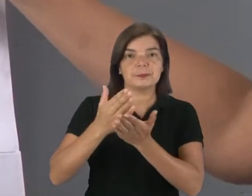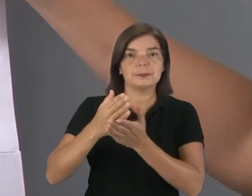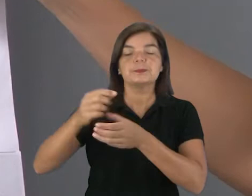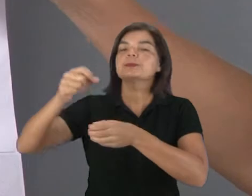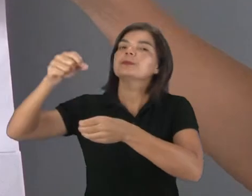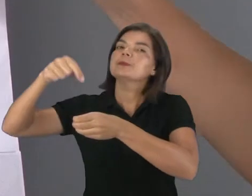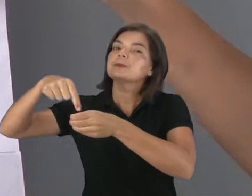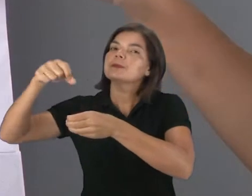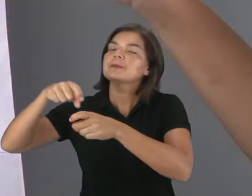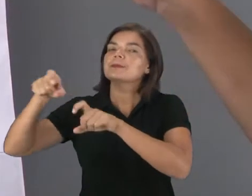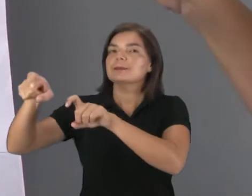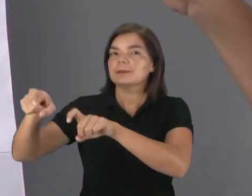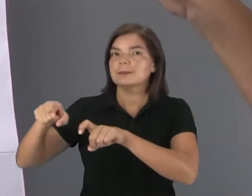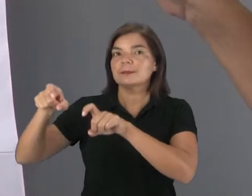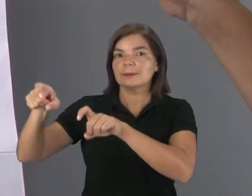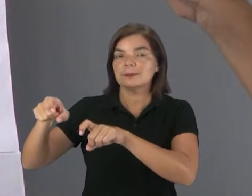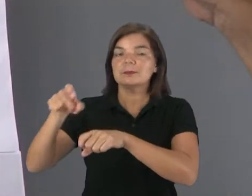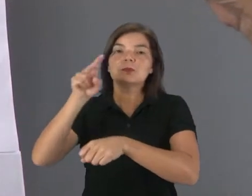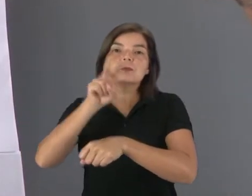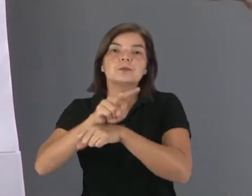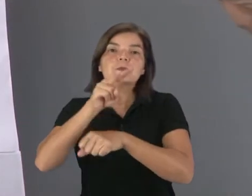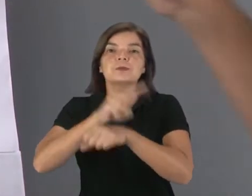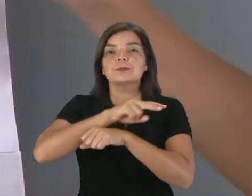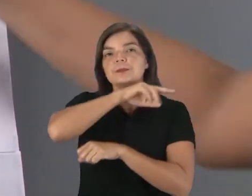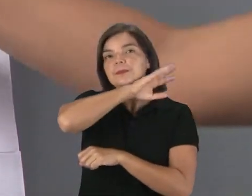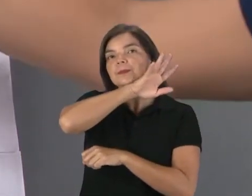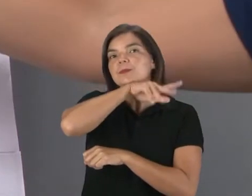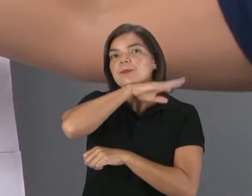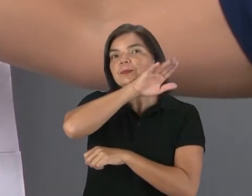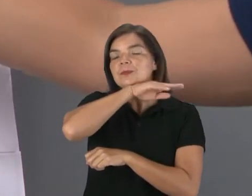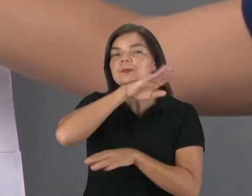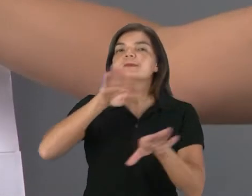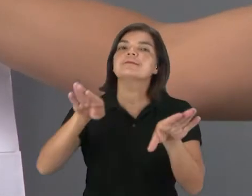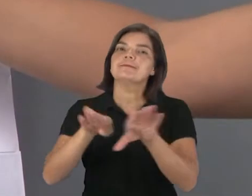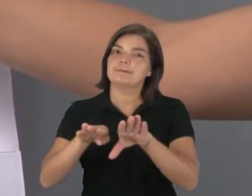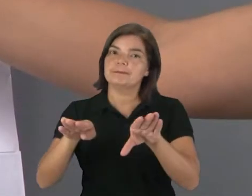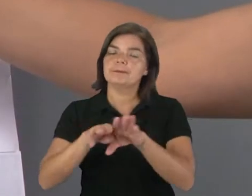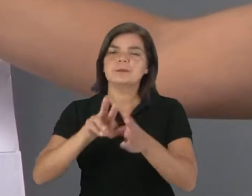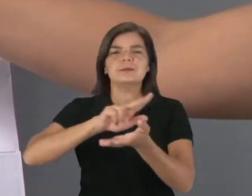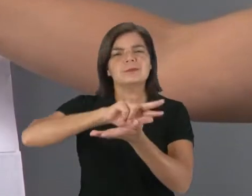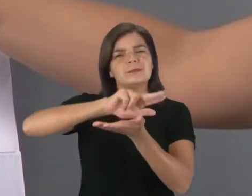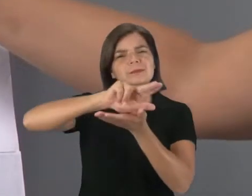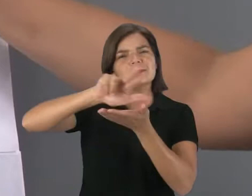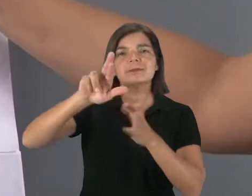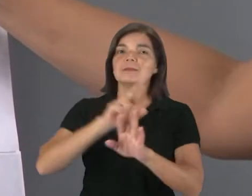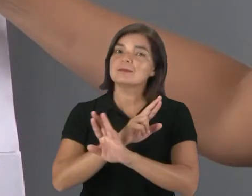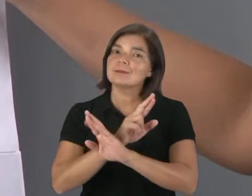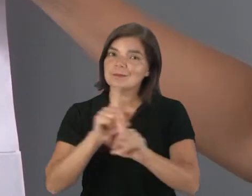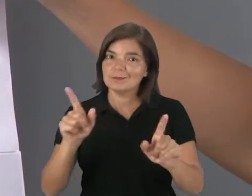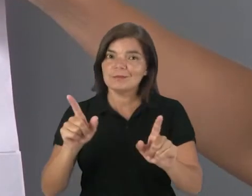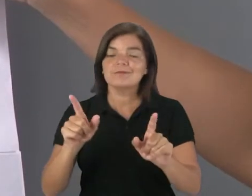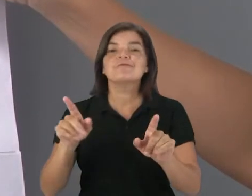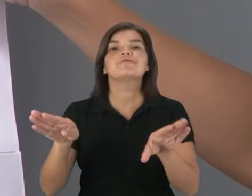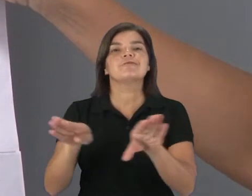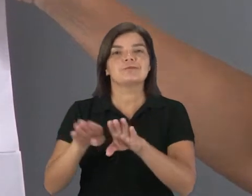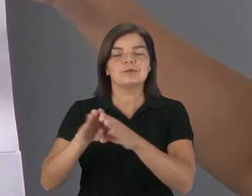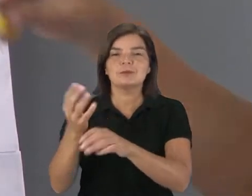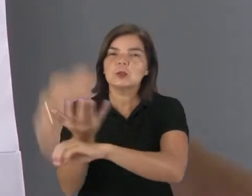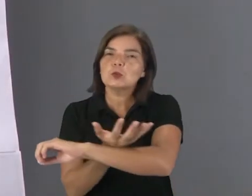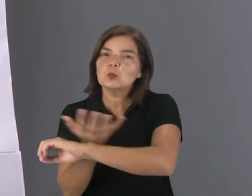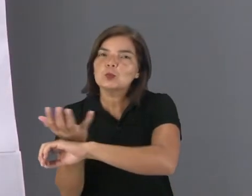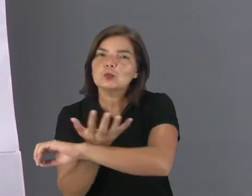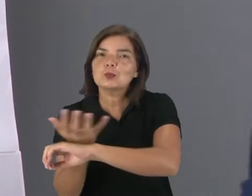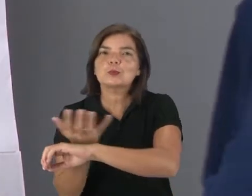campo, por meio da criação de animais e do cultivo de diferentes espécies de